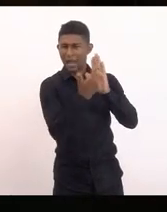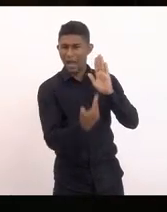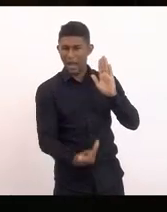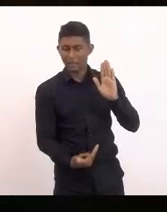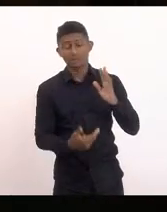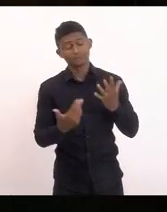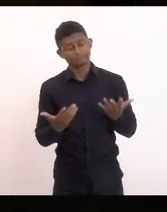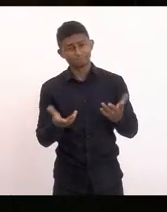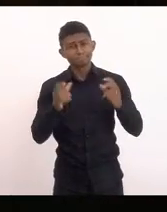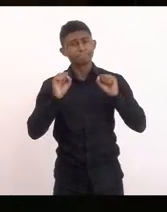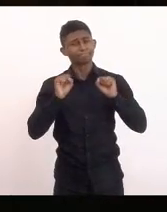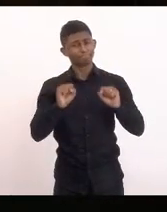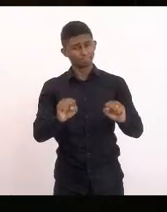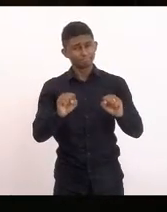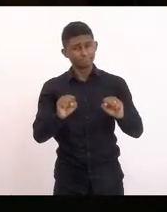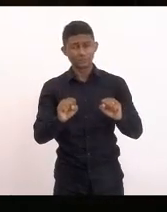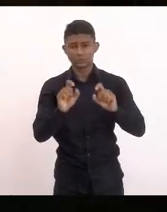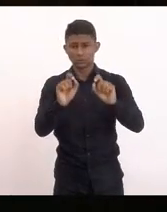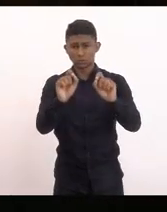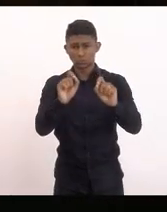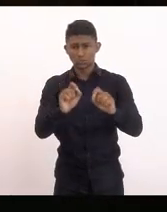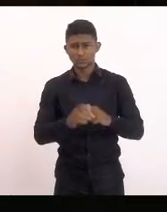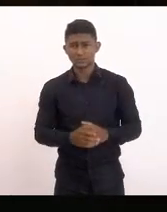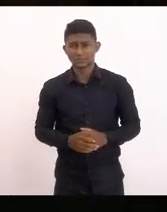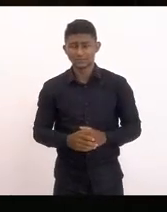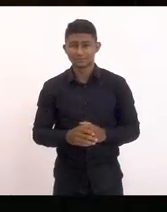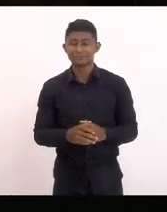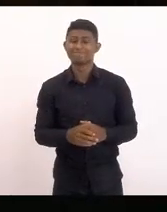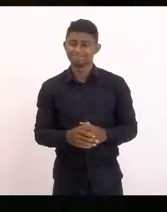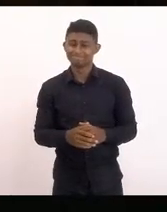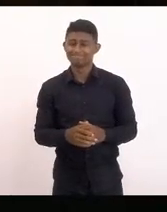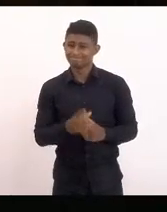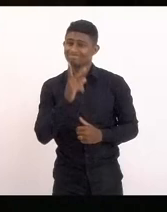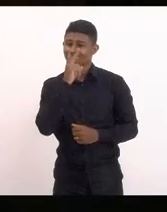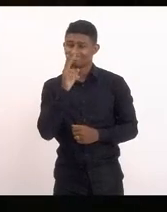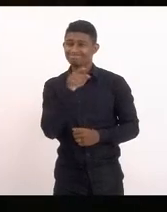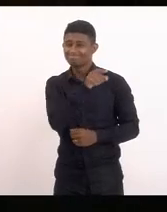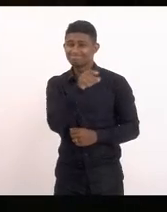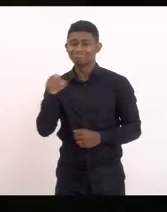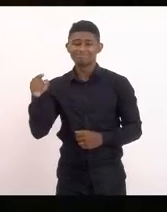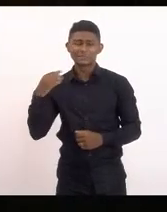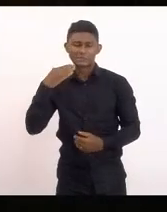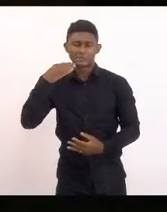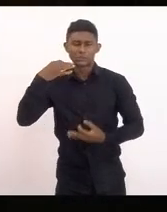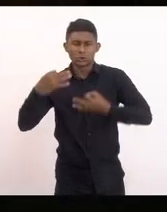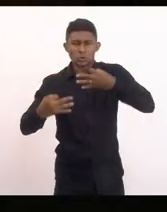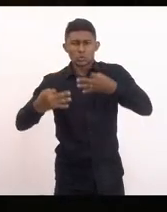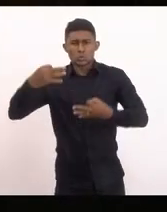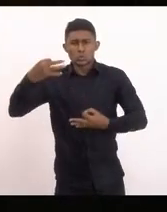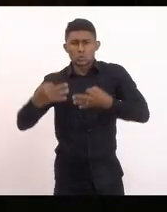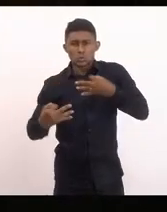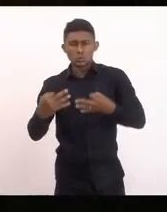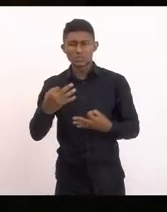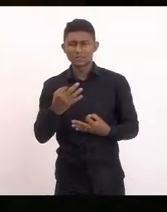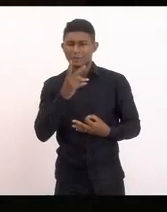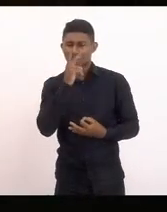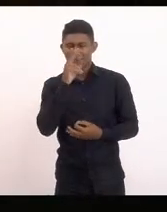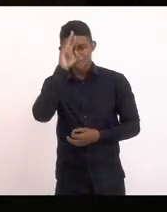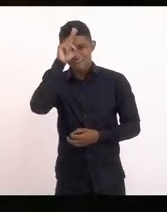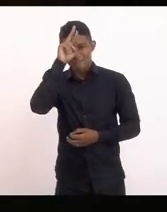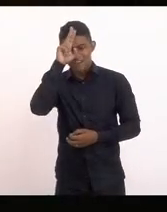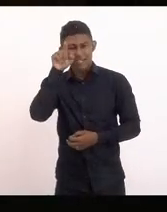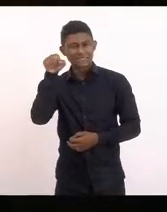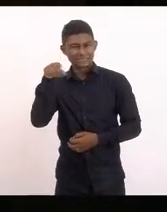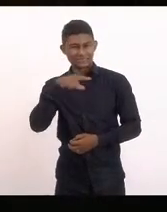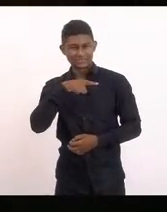poderia vir a sujeitar uma insegurança jurídica enorme em cima de uma gratificação que todos os